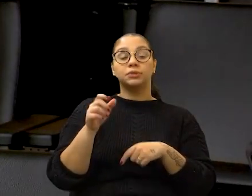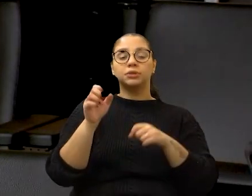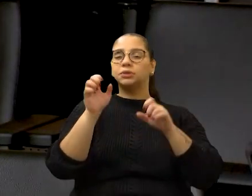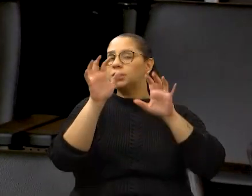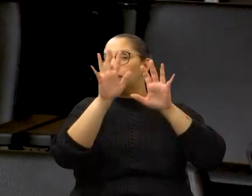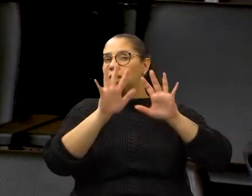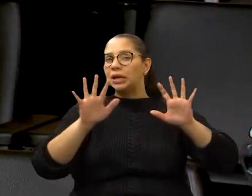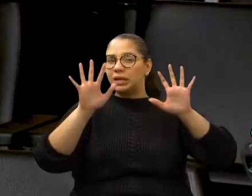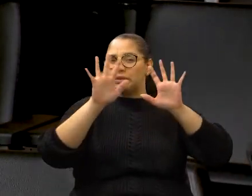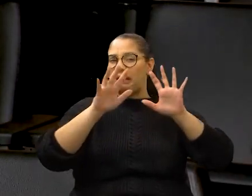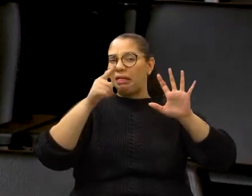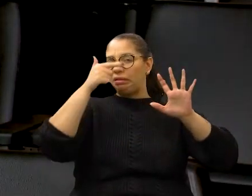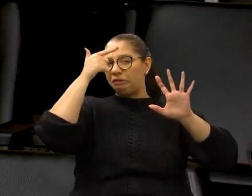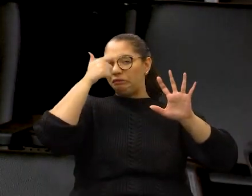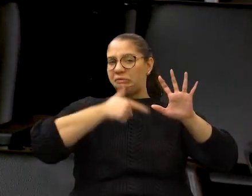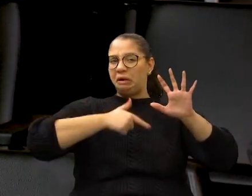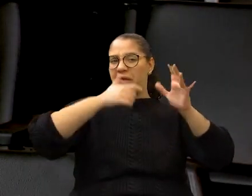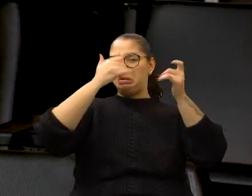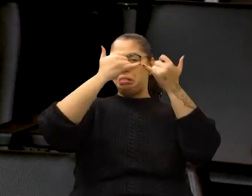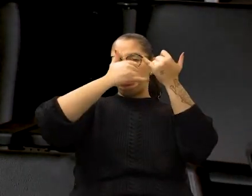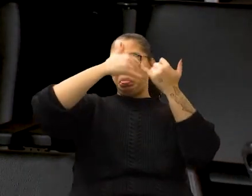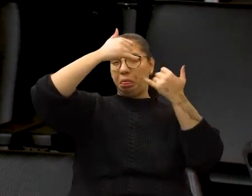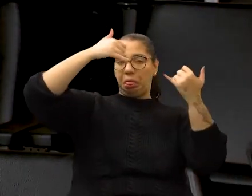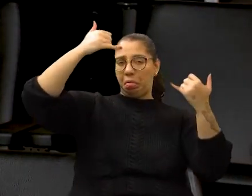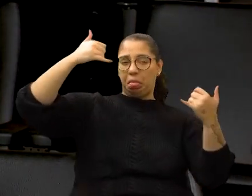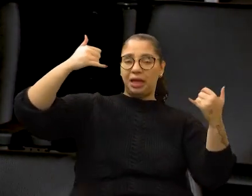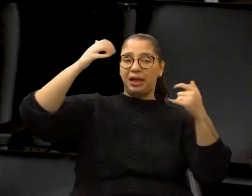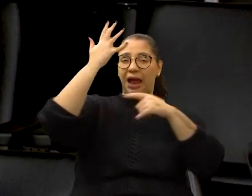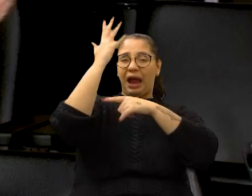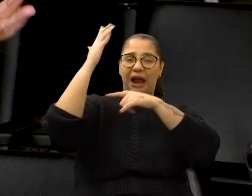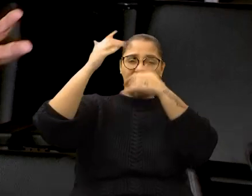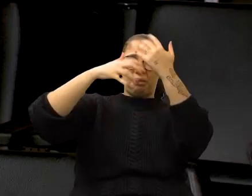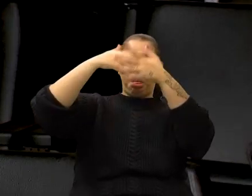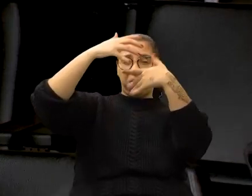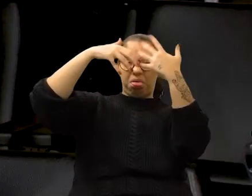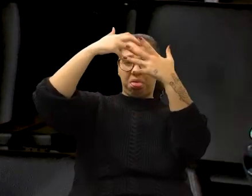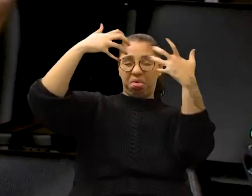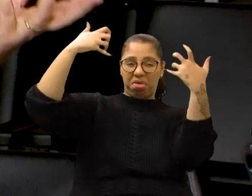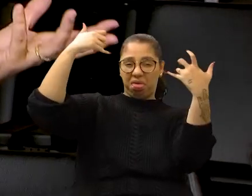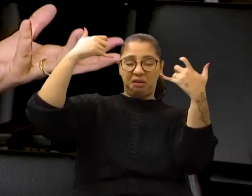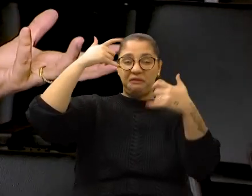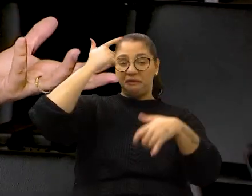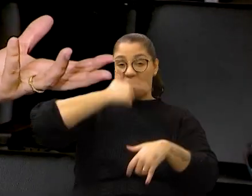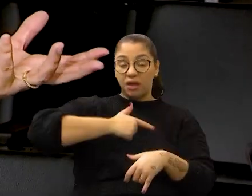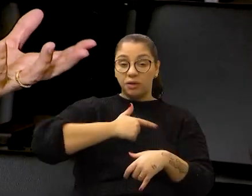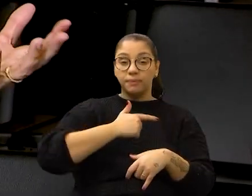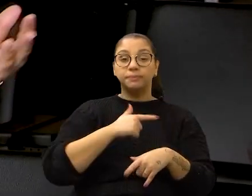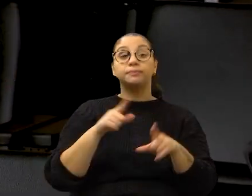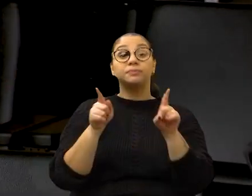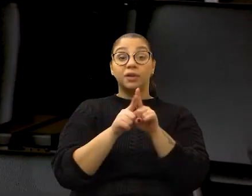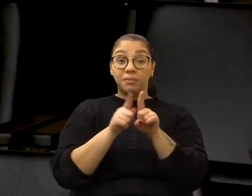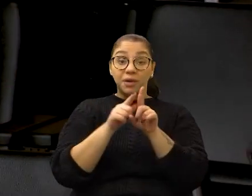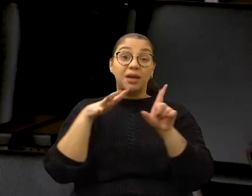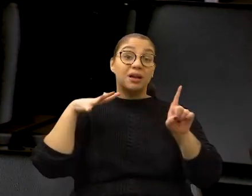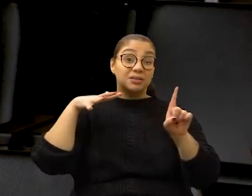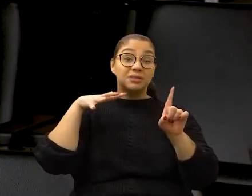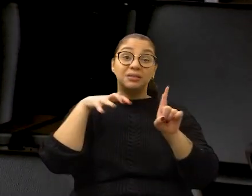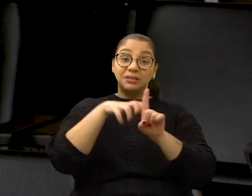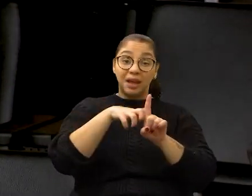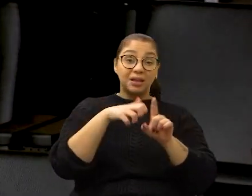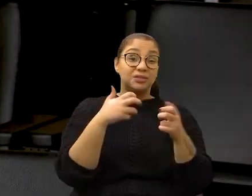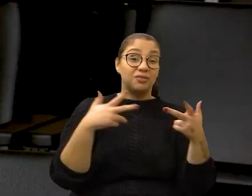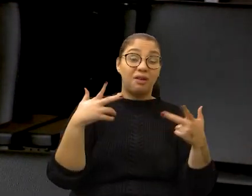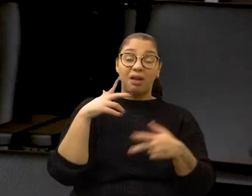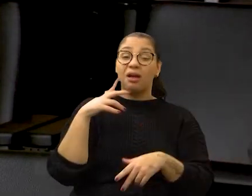questão estética, que é horrorosa, de ficar pendurado em árvore, ficar tudo embaraçado, ficar aquela coisa horrível, vários acidentes,